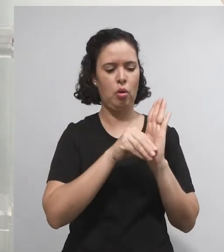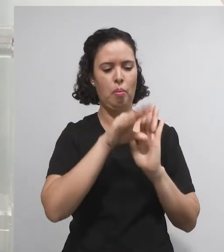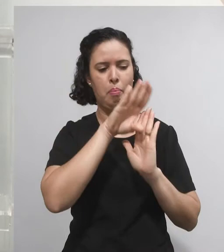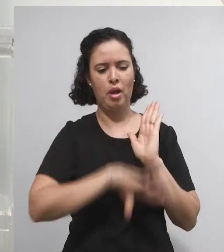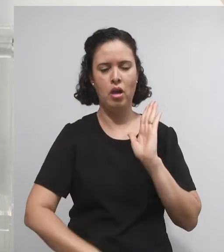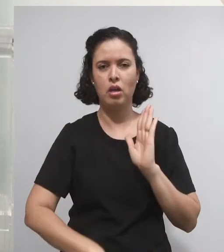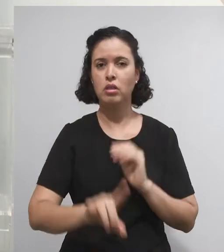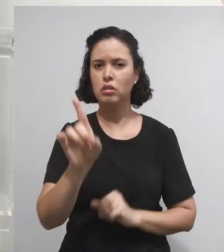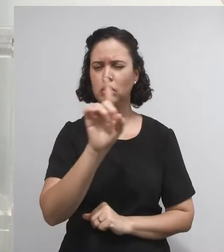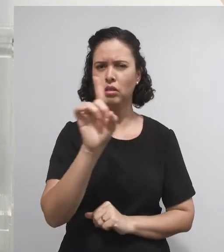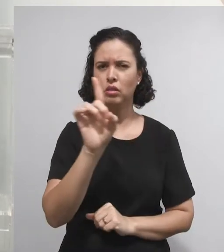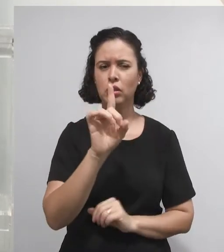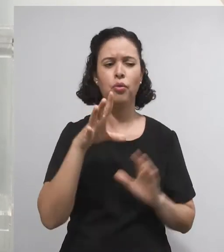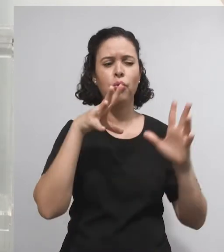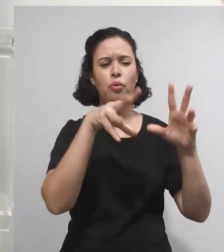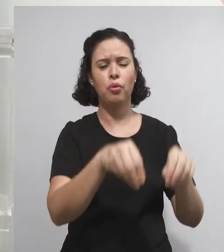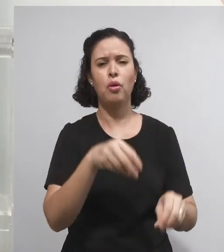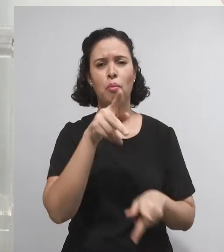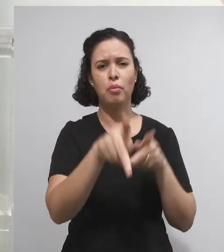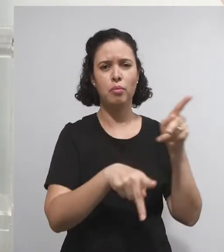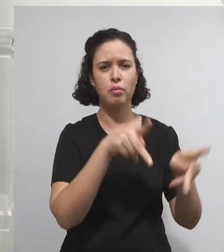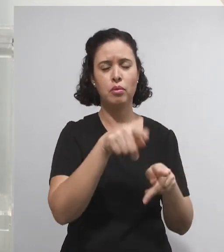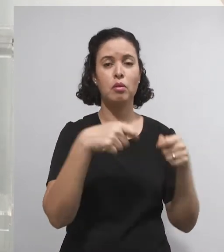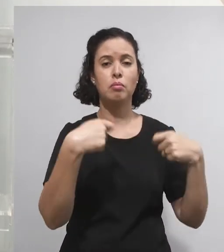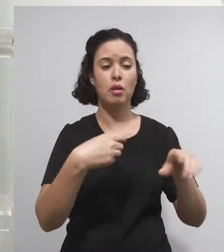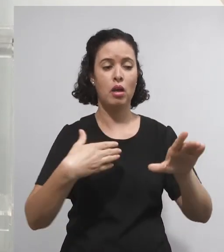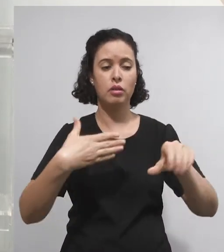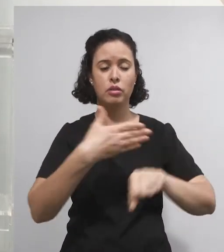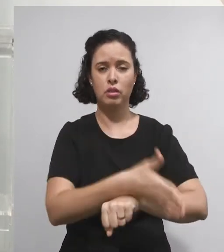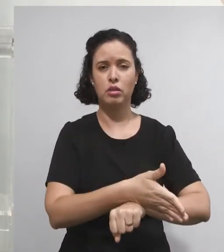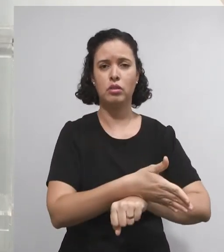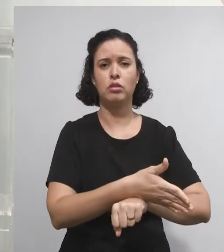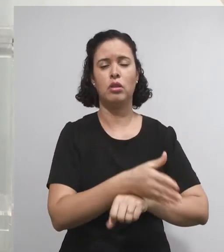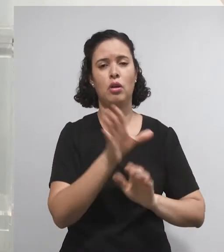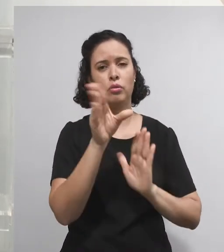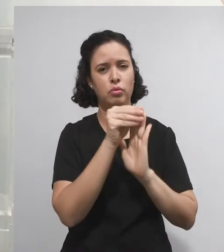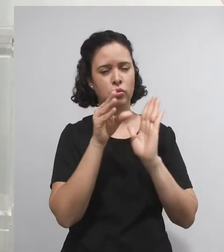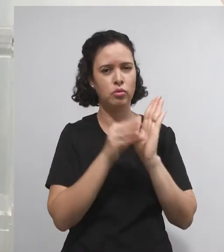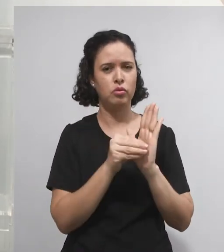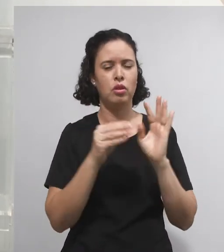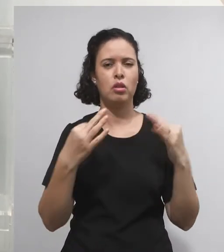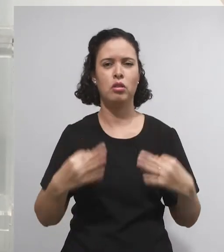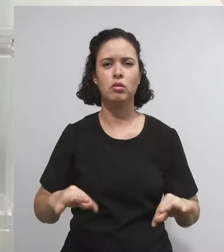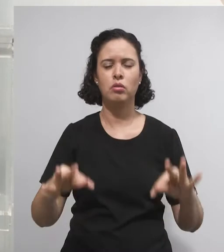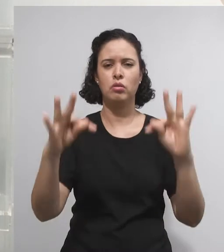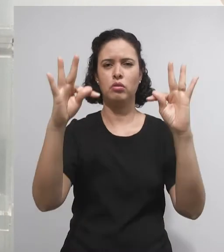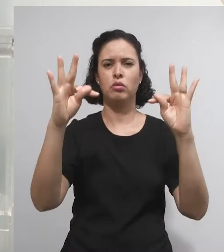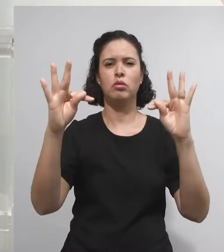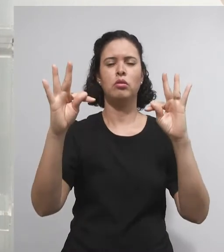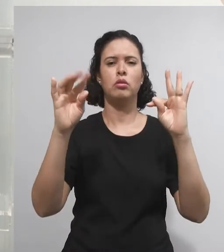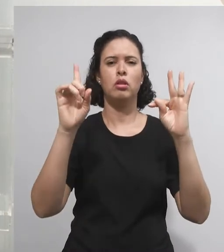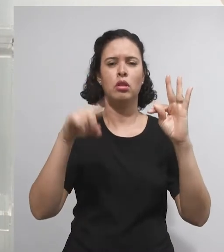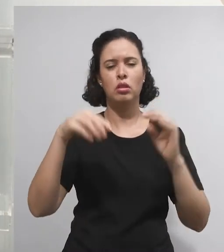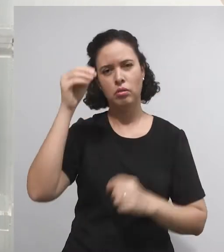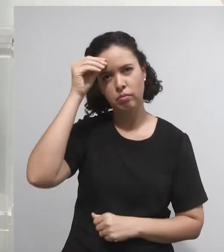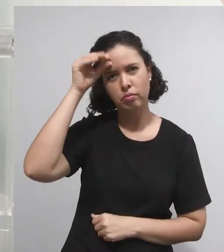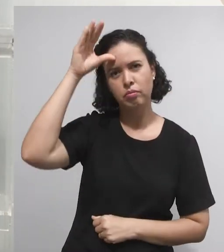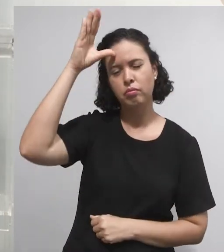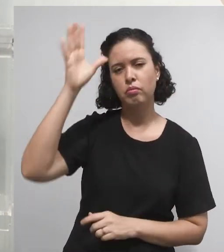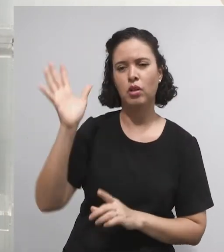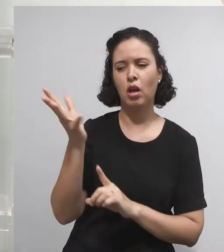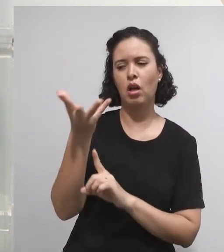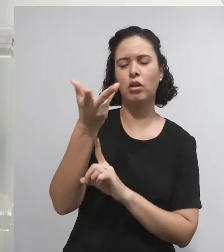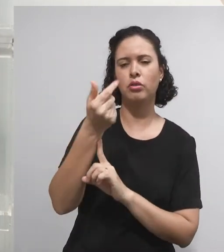os conteúdos. Toda a população tem que ter acesso a esses conteúdos, né, que são as tecnologias, os